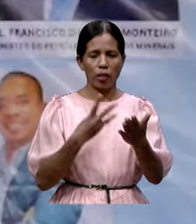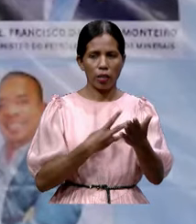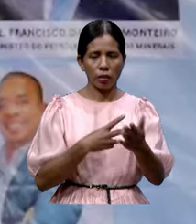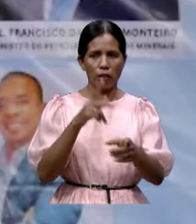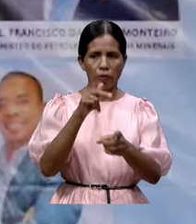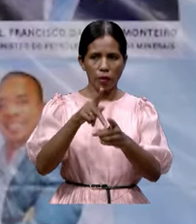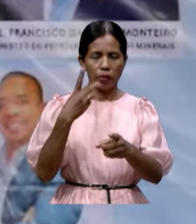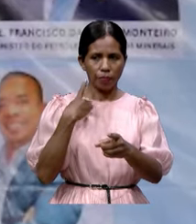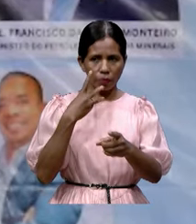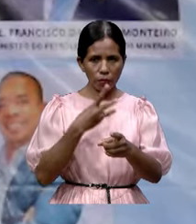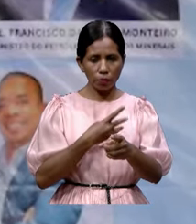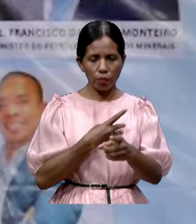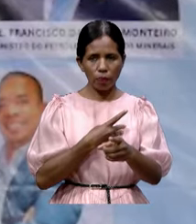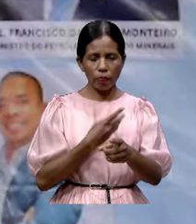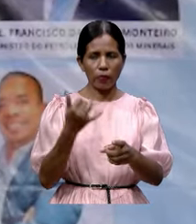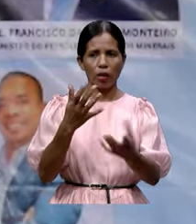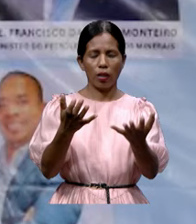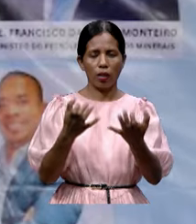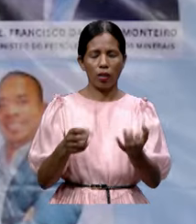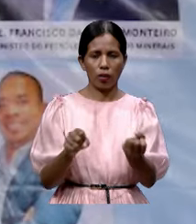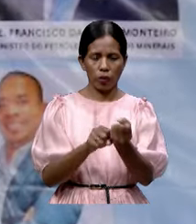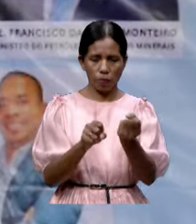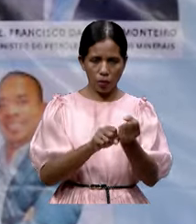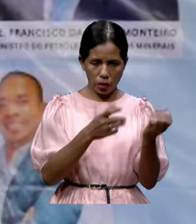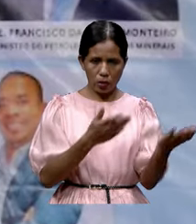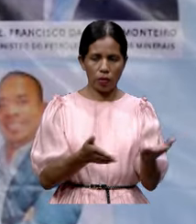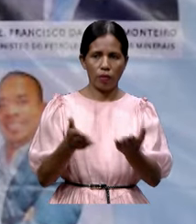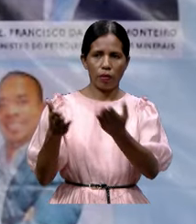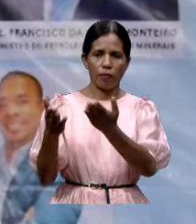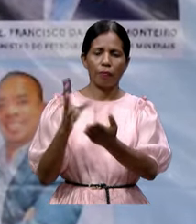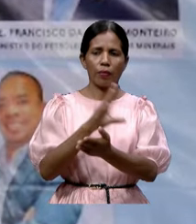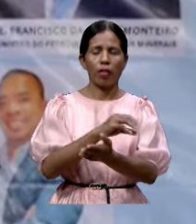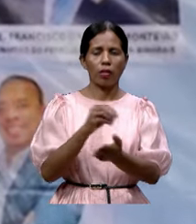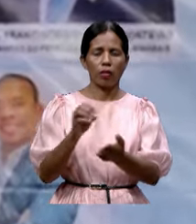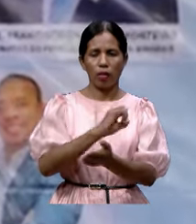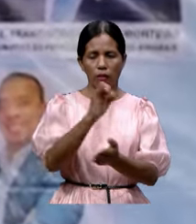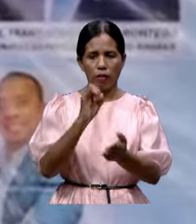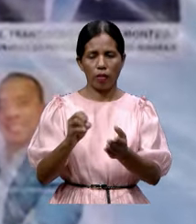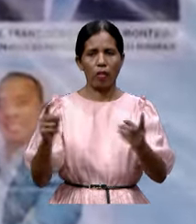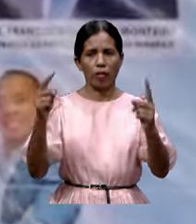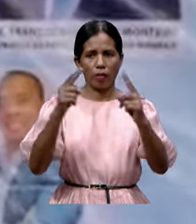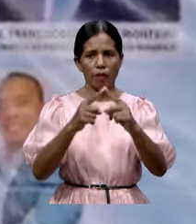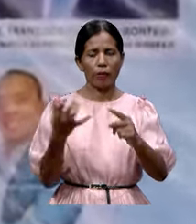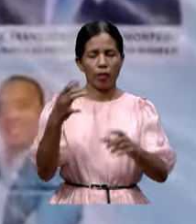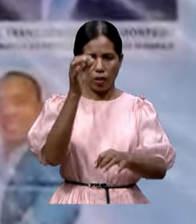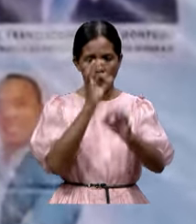também, mas seria cara que a tua escola vá, seria identifica vá.